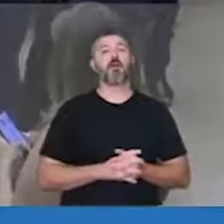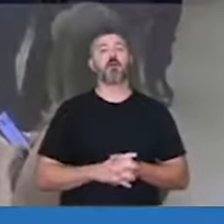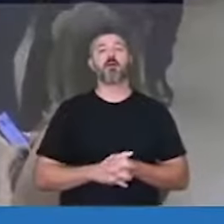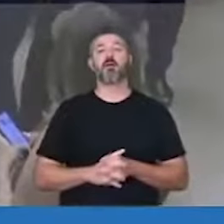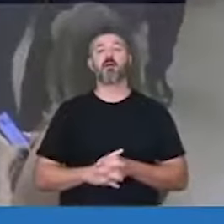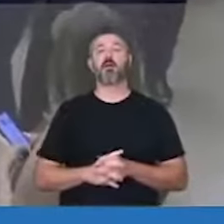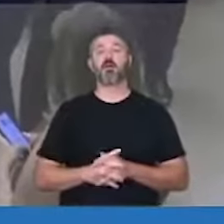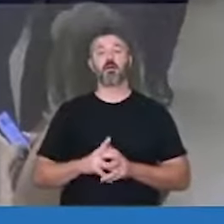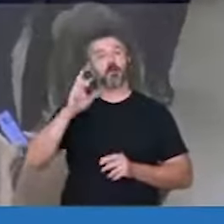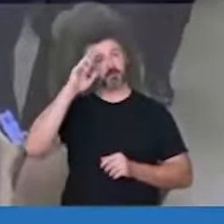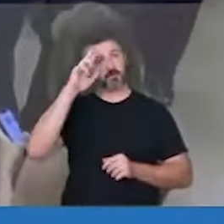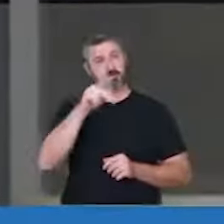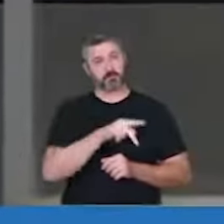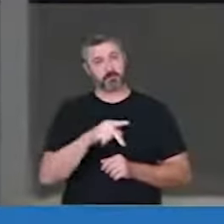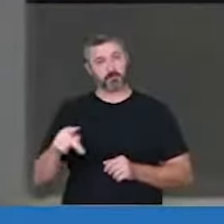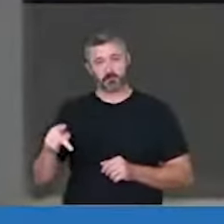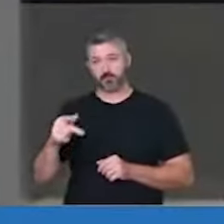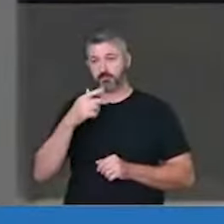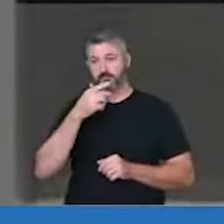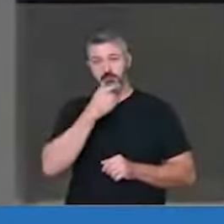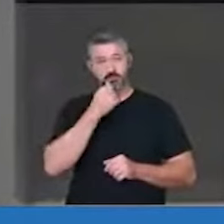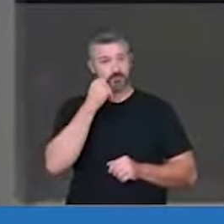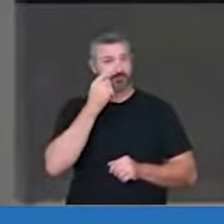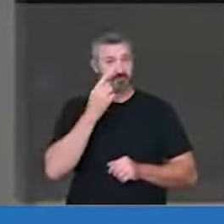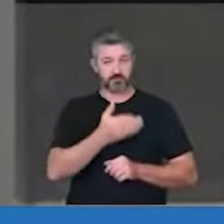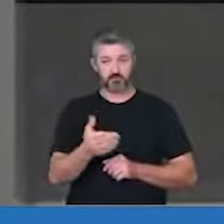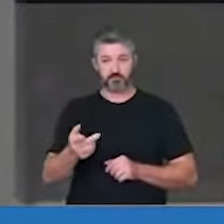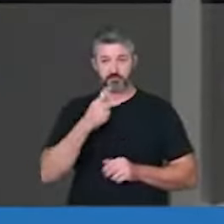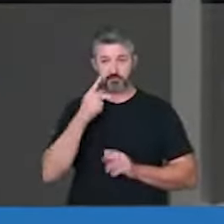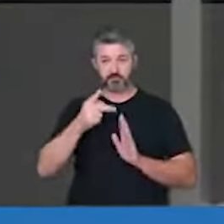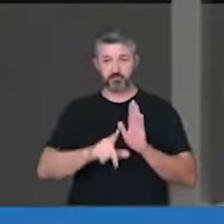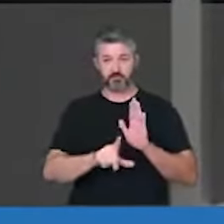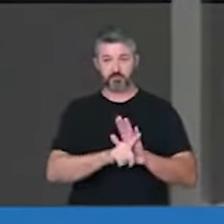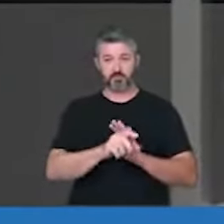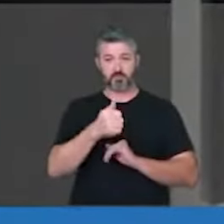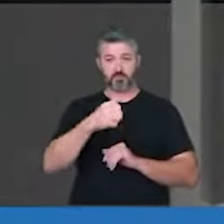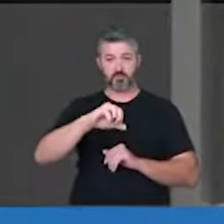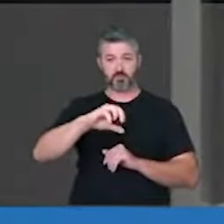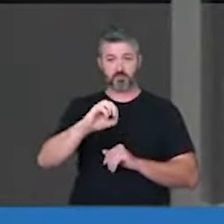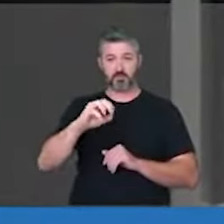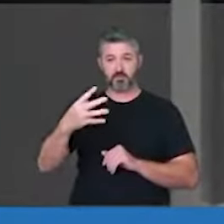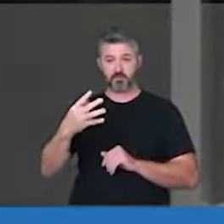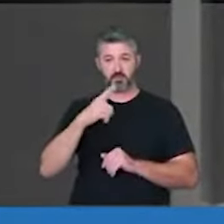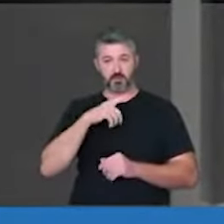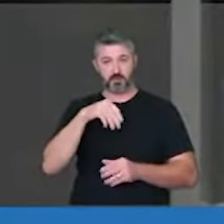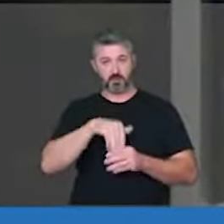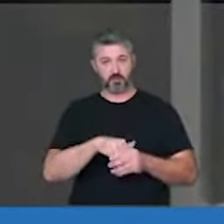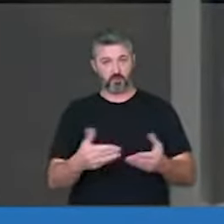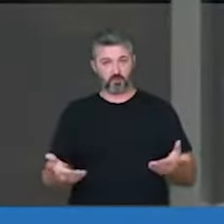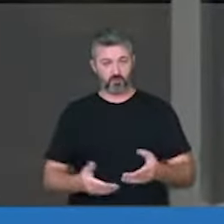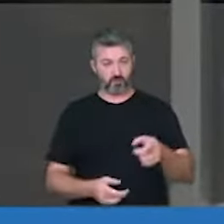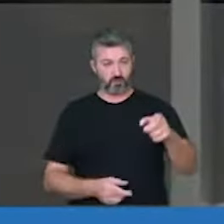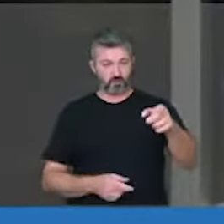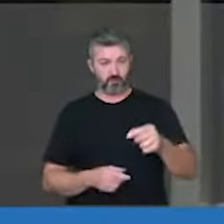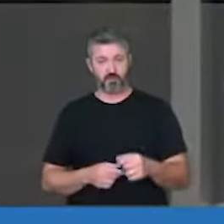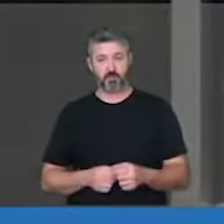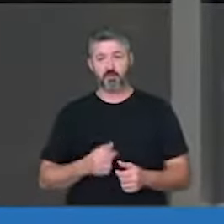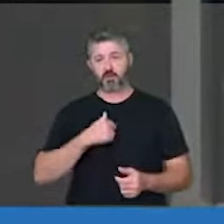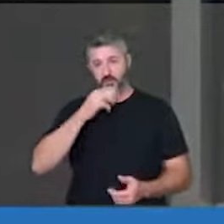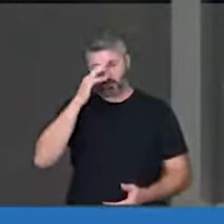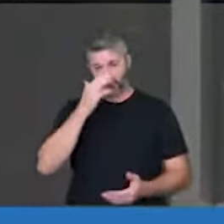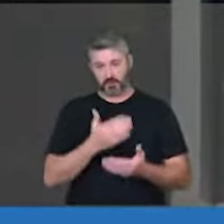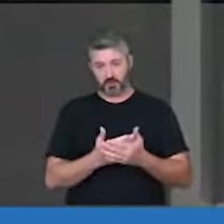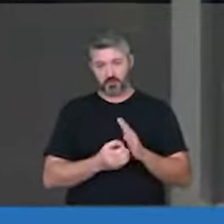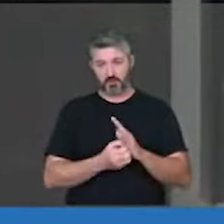Presidente, senhoras e senhores deputados, quero falar sobre o projeto 1904, que está na pauta do dia de hoje. E eu acredito que muitos deputados